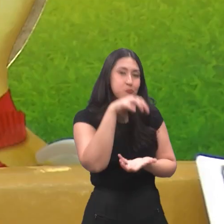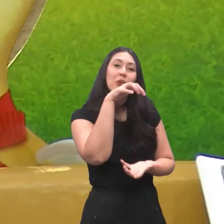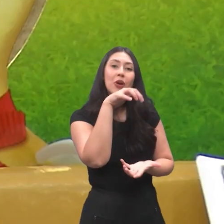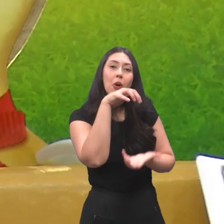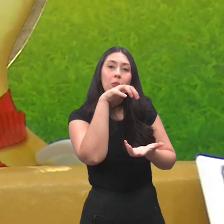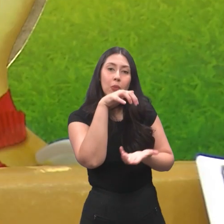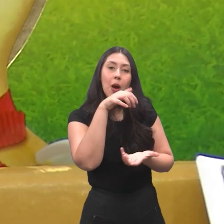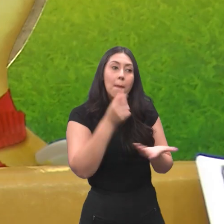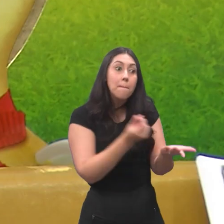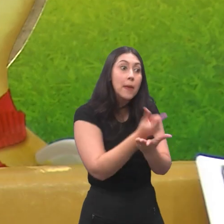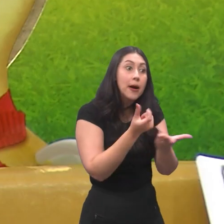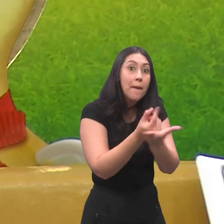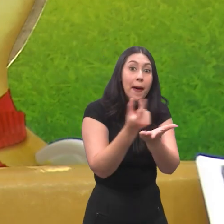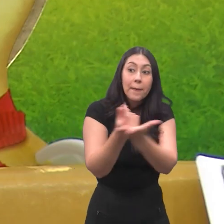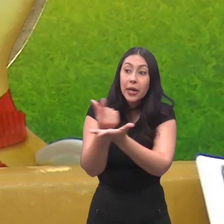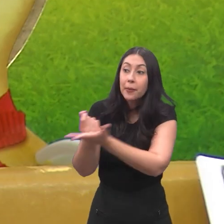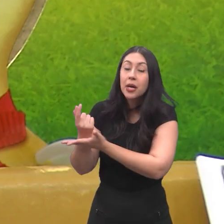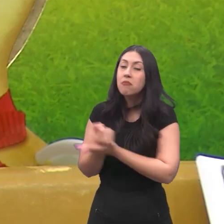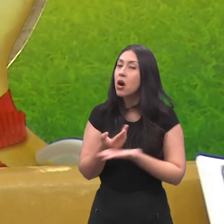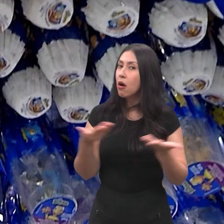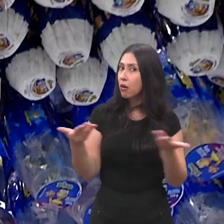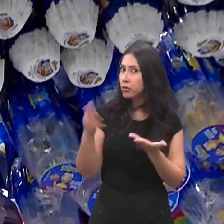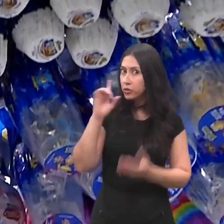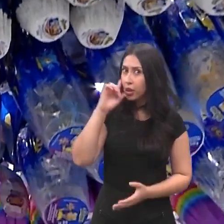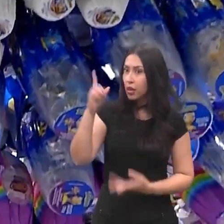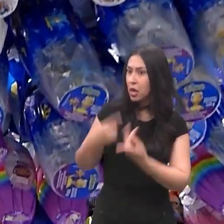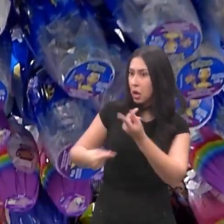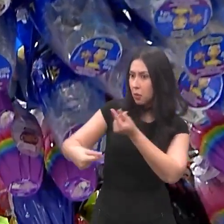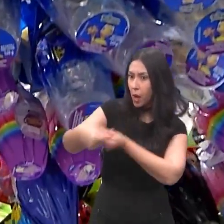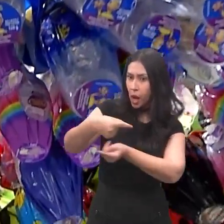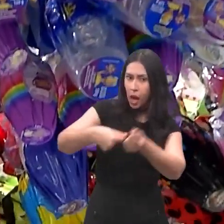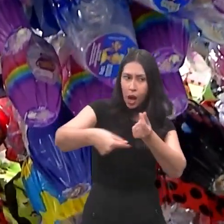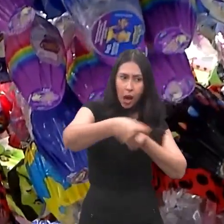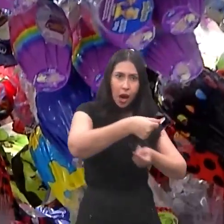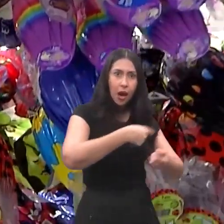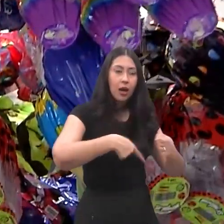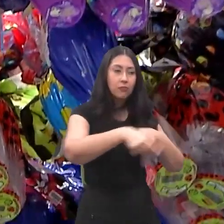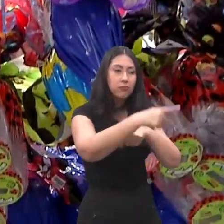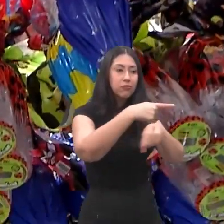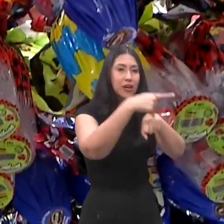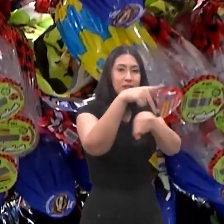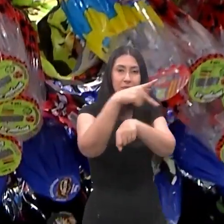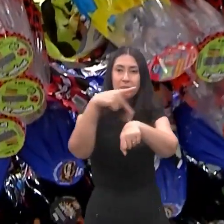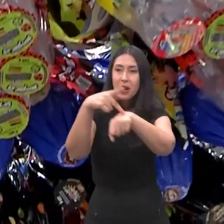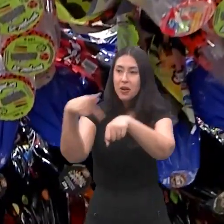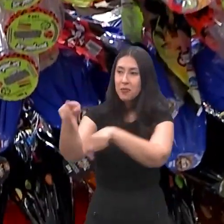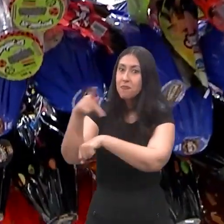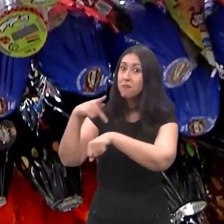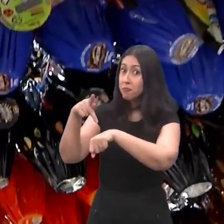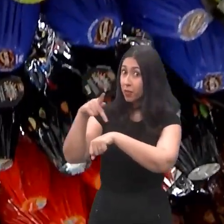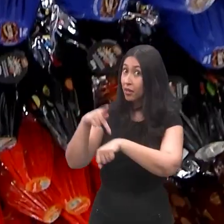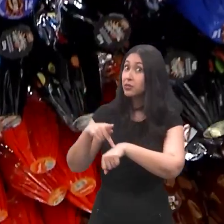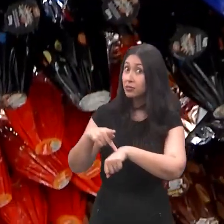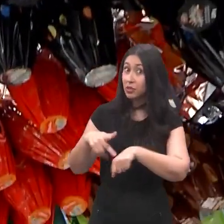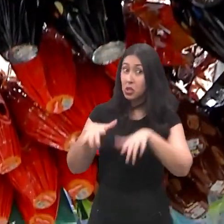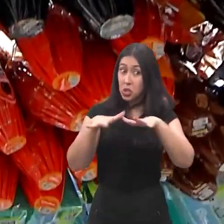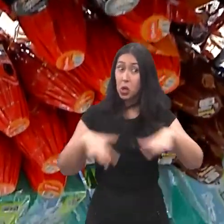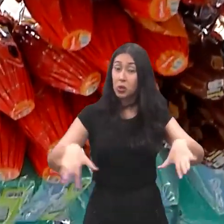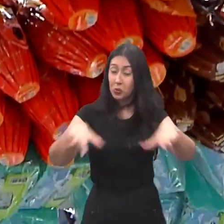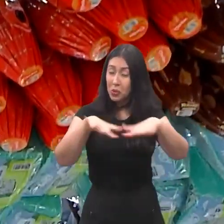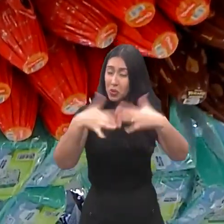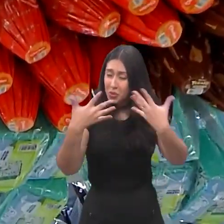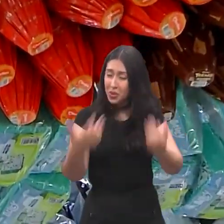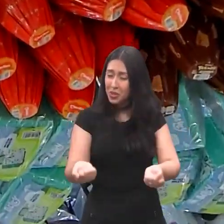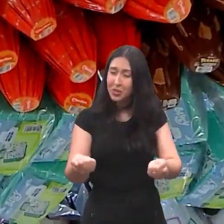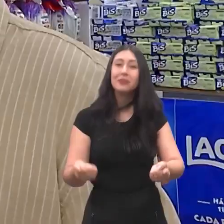Páscoa em um fenômeno de consumo. Hoje, essa data movimenta a economia de vários países e o produto tem forte